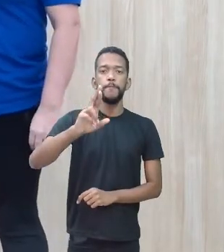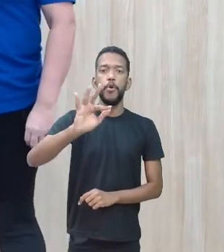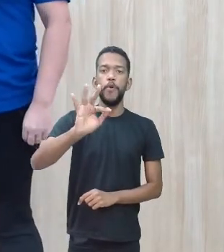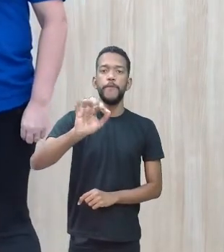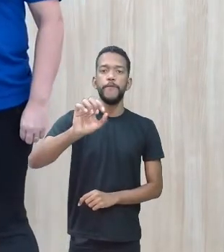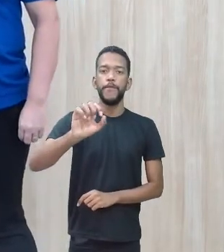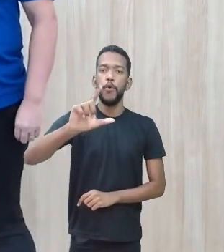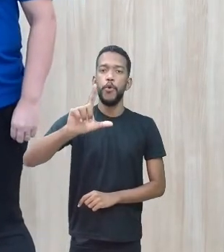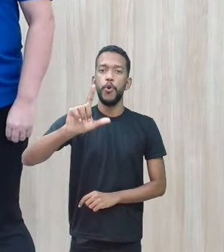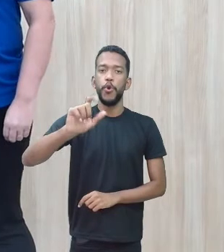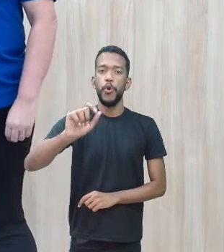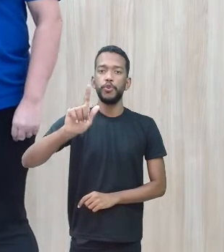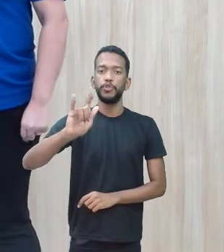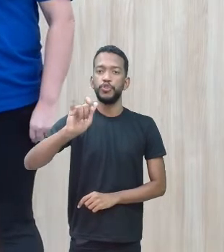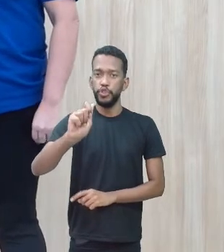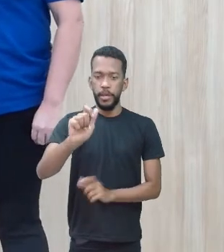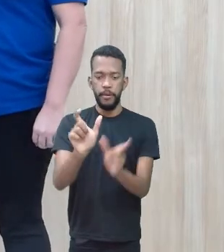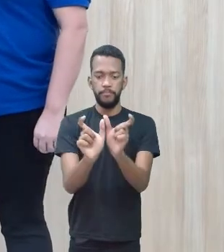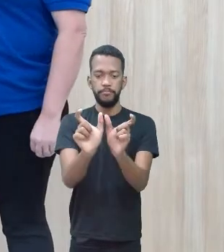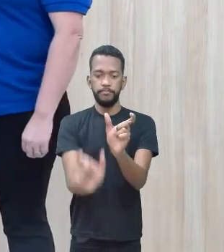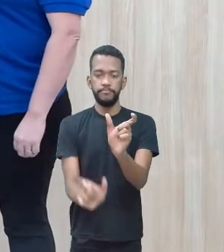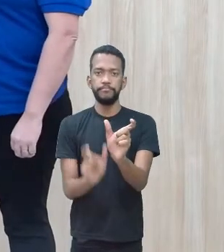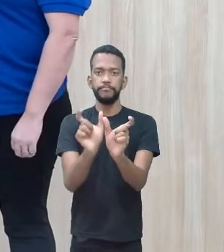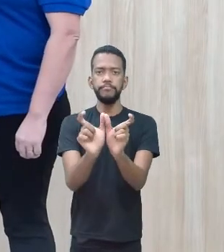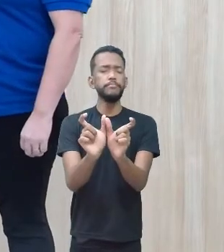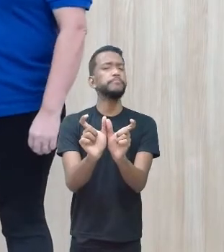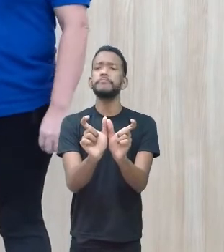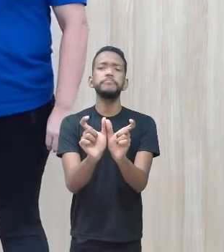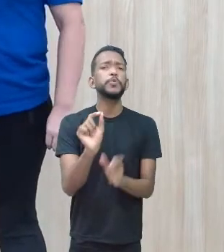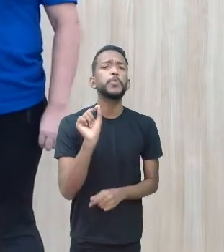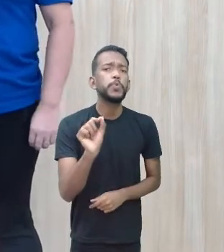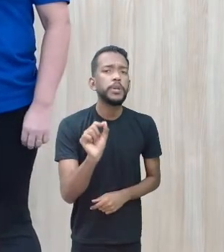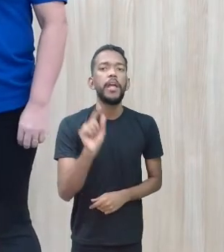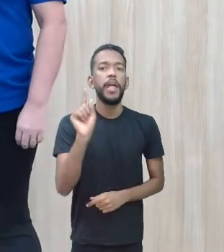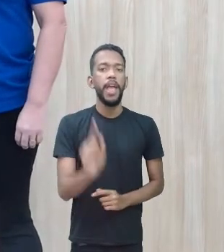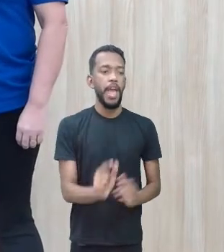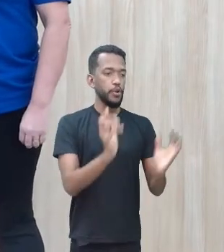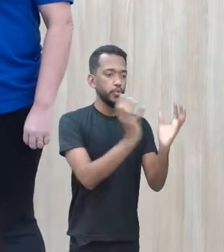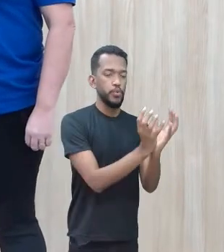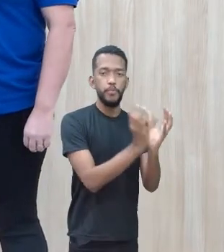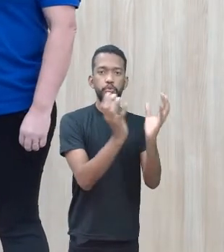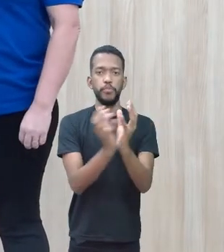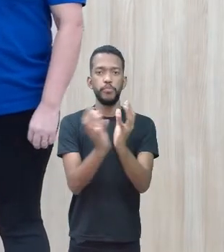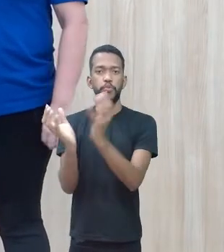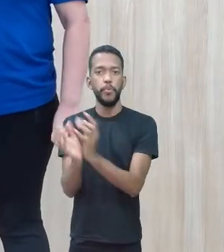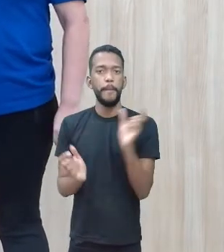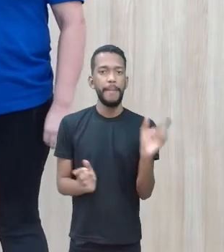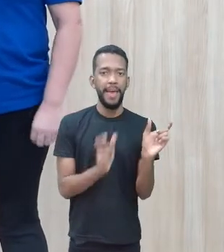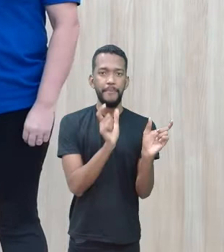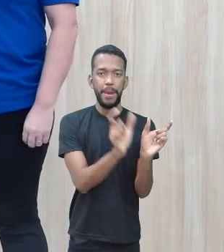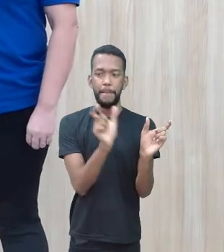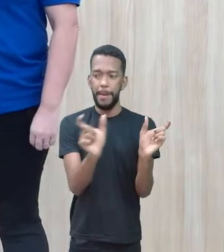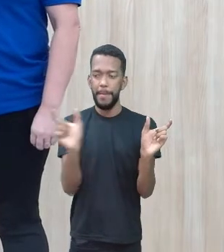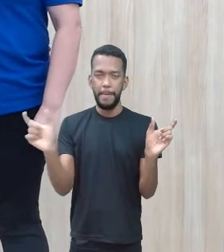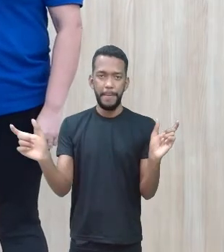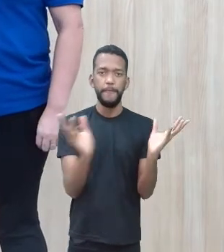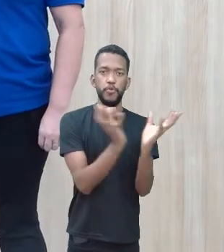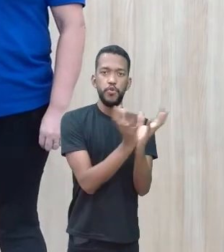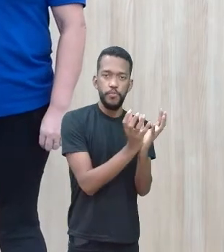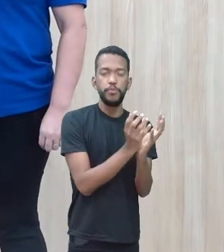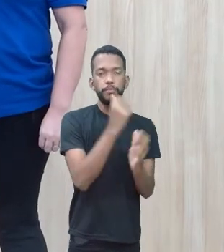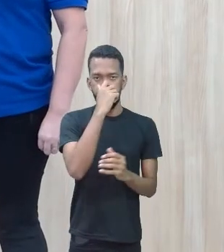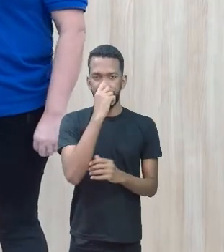Morfologia, como falei na aula anterior, é justamente a classificação das palavras. Quando escrevemos uma frase,